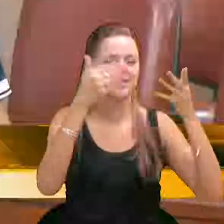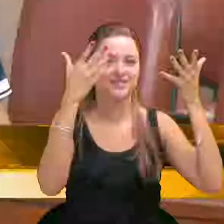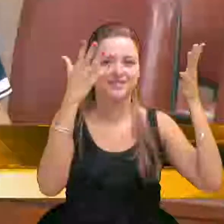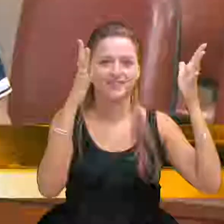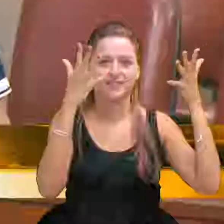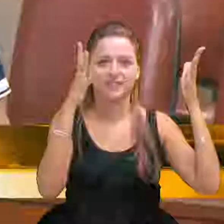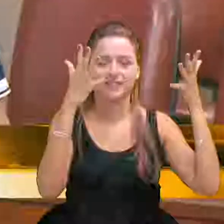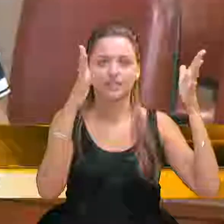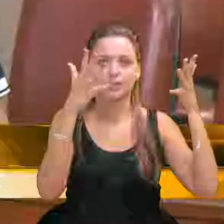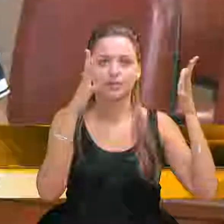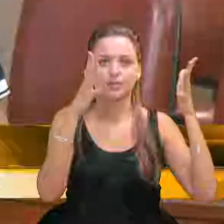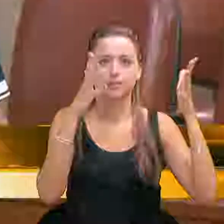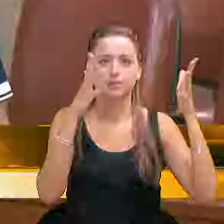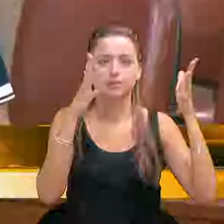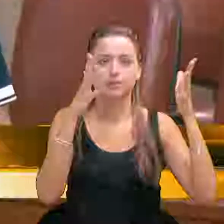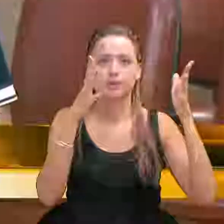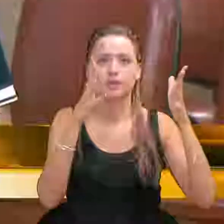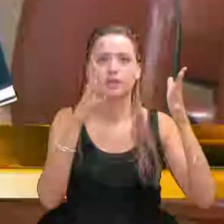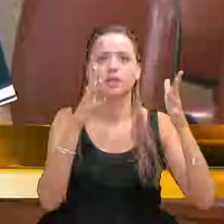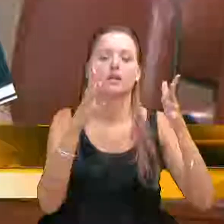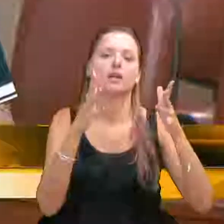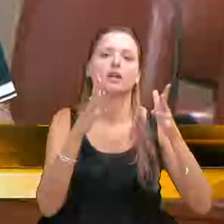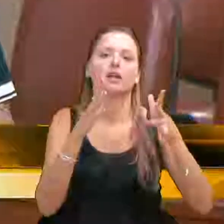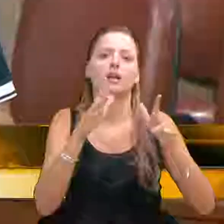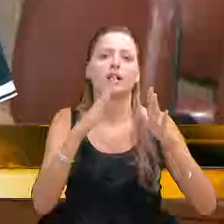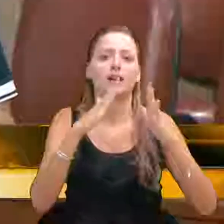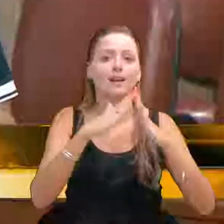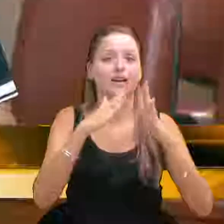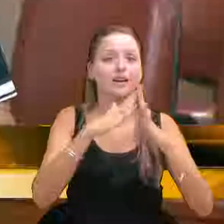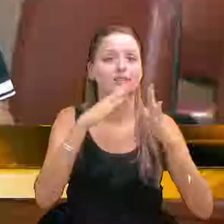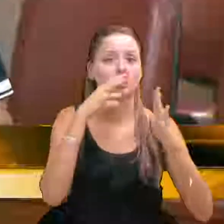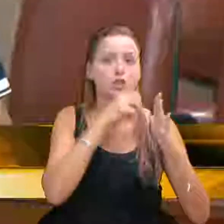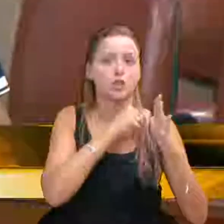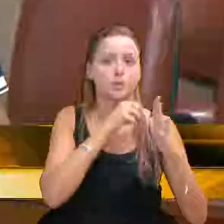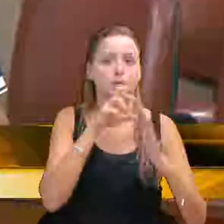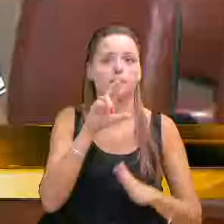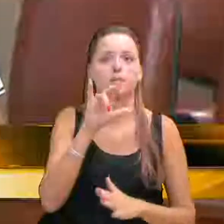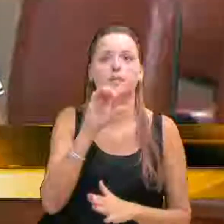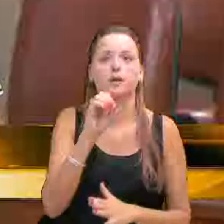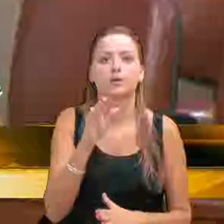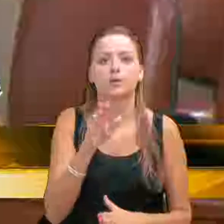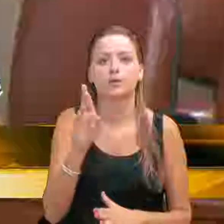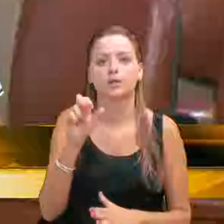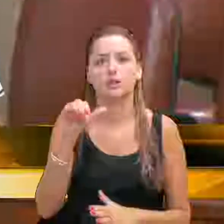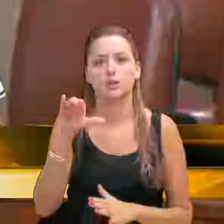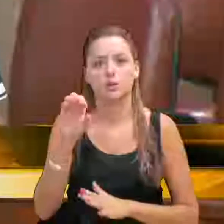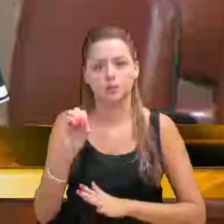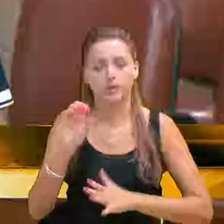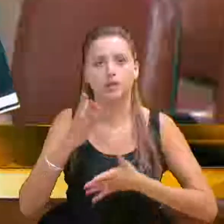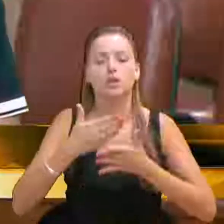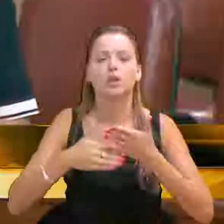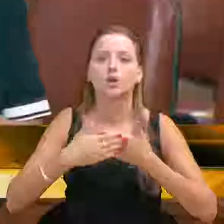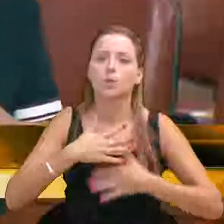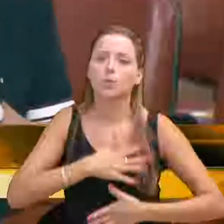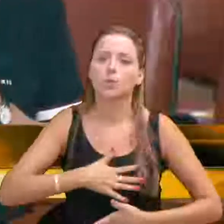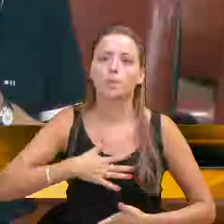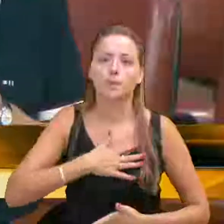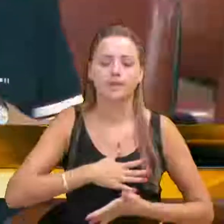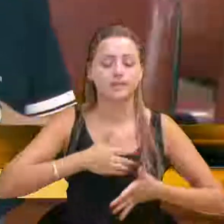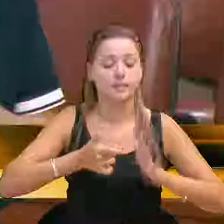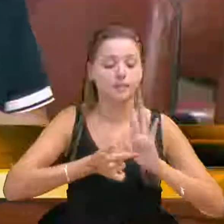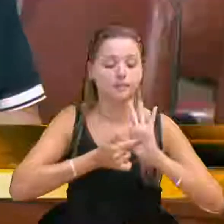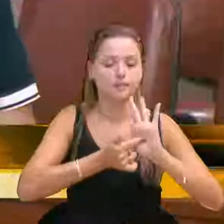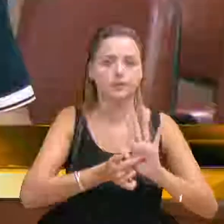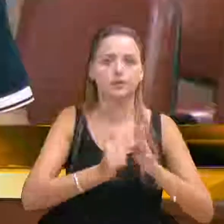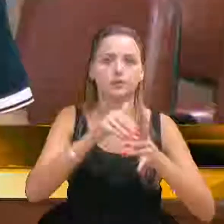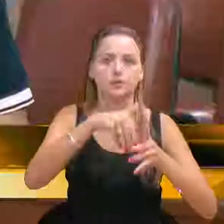congratulações à Padaria Rio Branco. Senhor presidente, senhoras e senhores vereadores, com muita satisfação